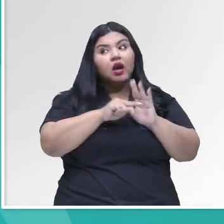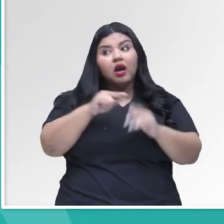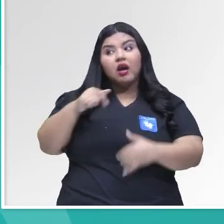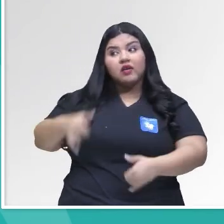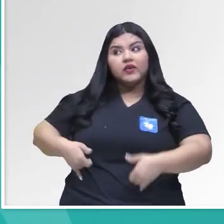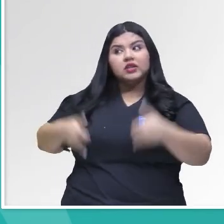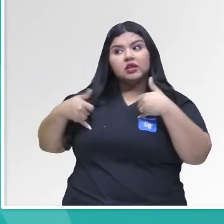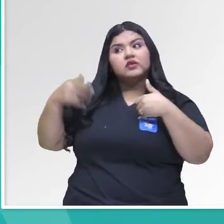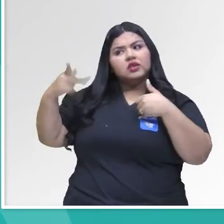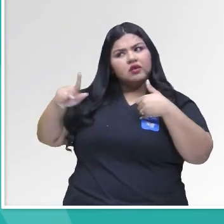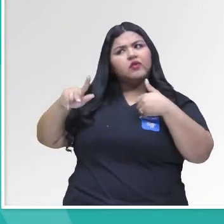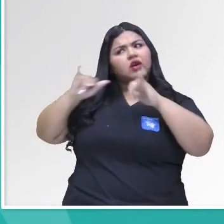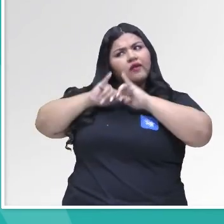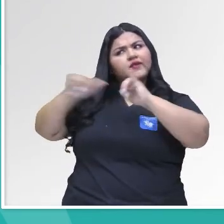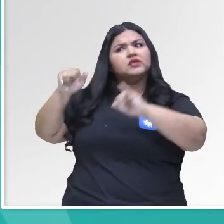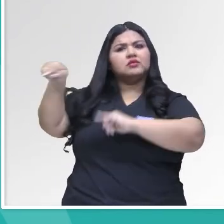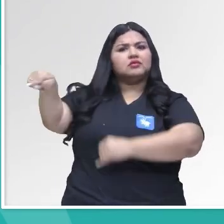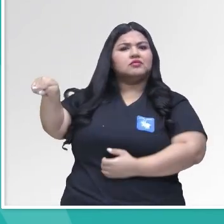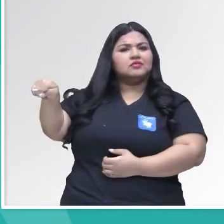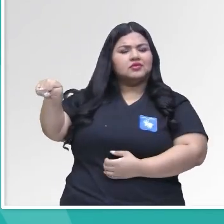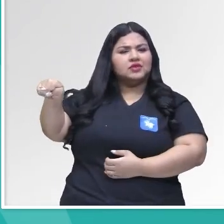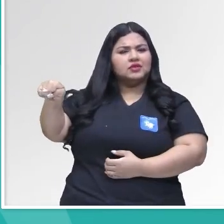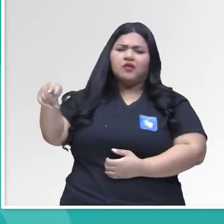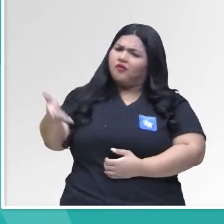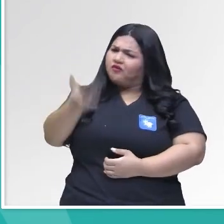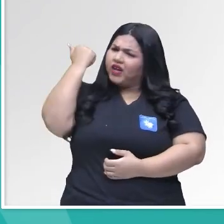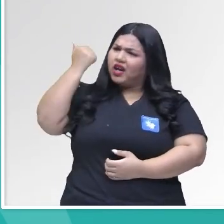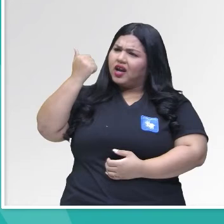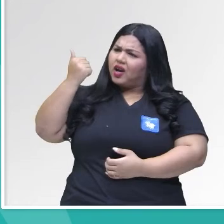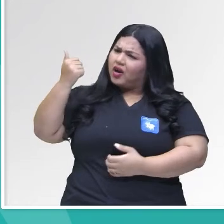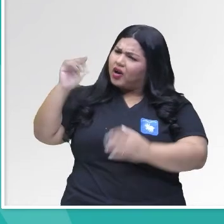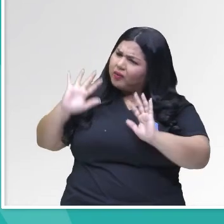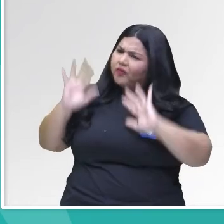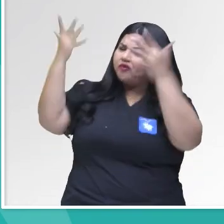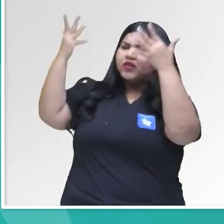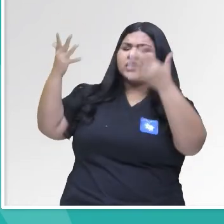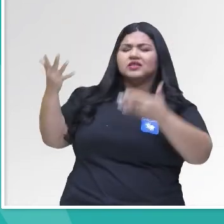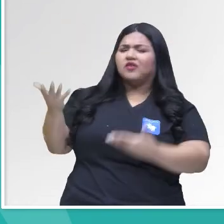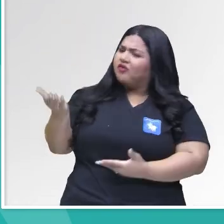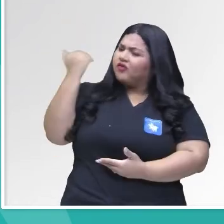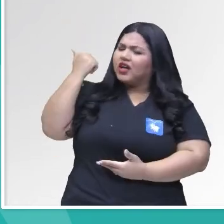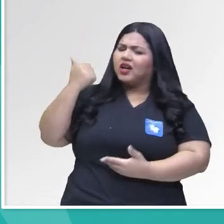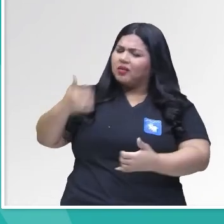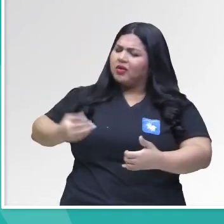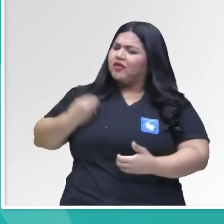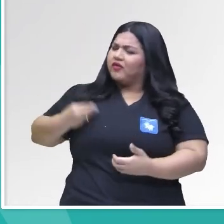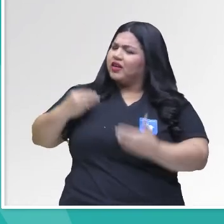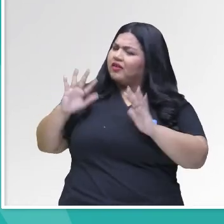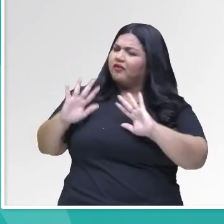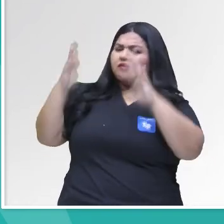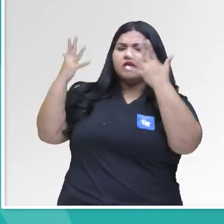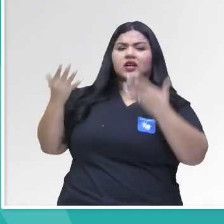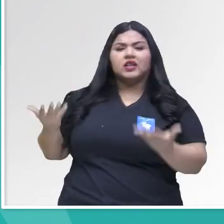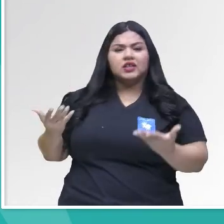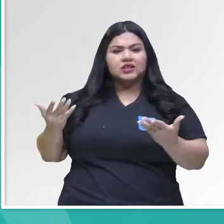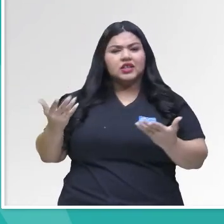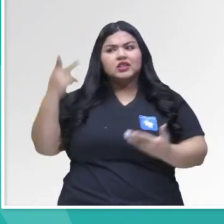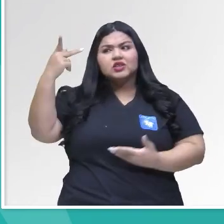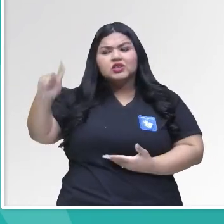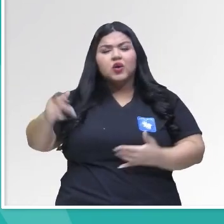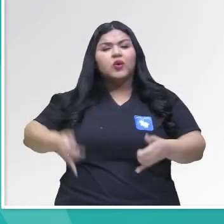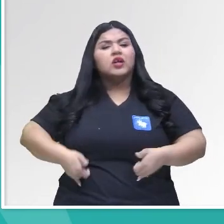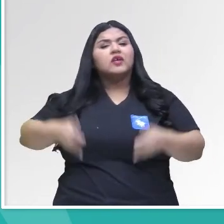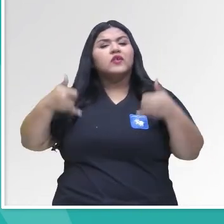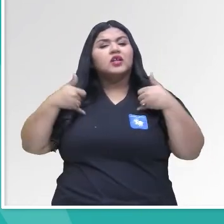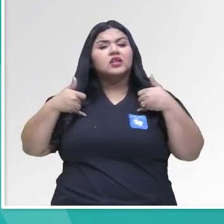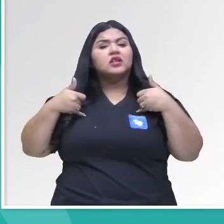ele foi comunicado. Vamos lá, vamos festejar também, festejar a vida, não é verdade? Era seu aniversário, olha o que a